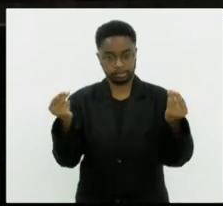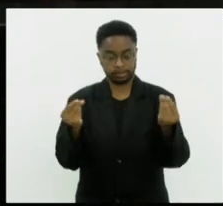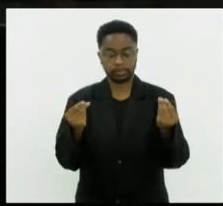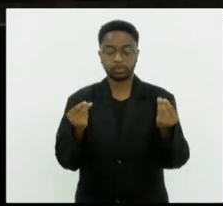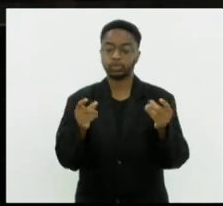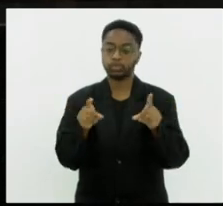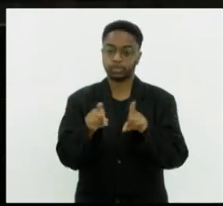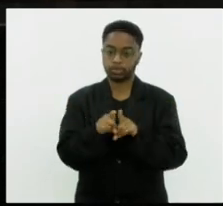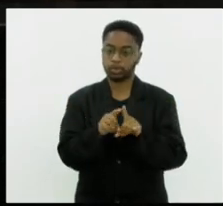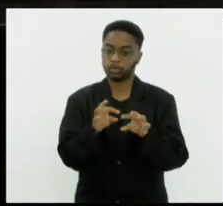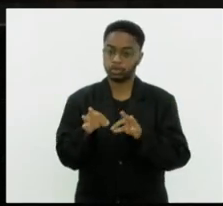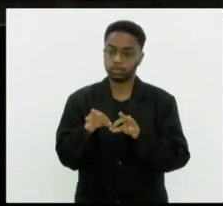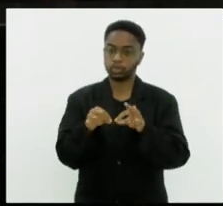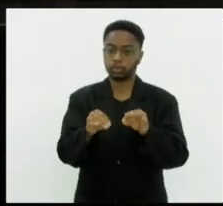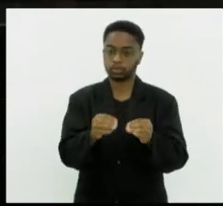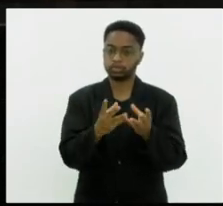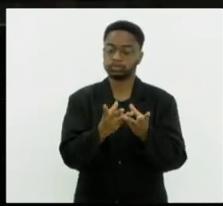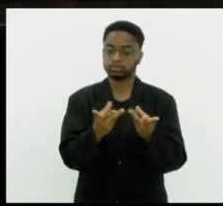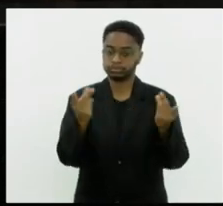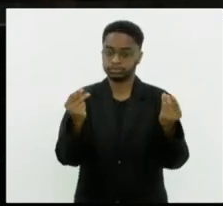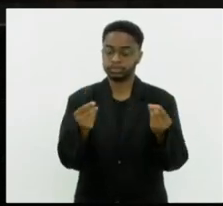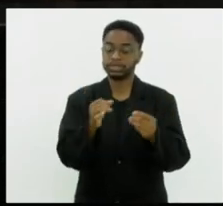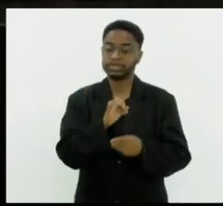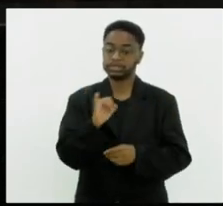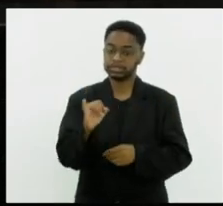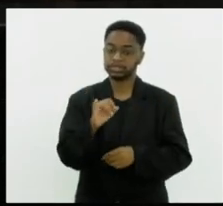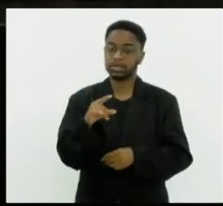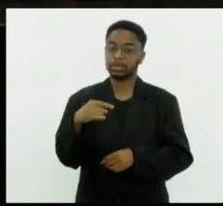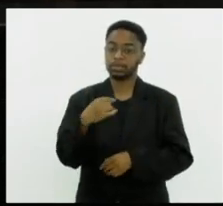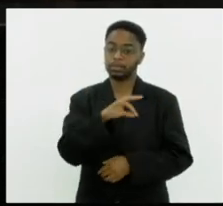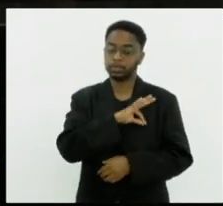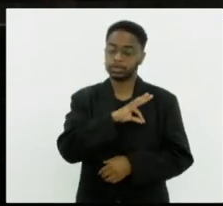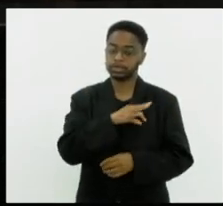os nossos heróis, dentro ali do complexo de Bangu,